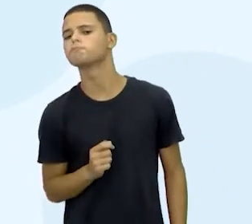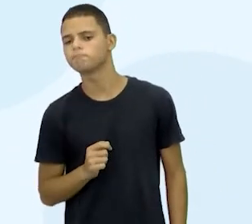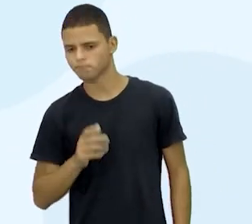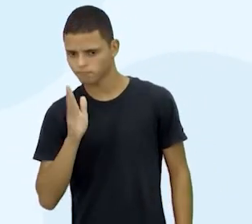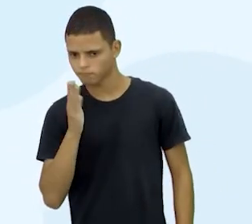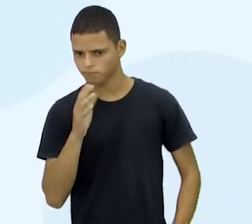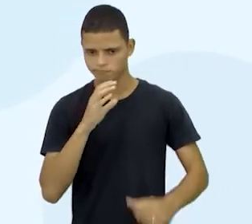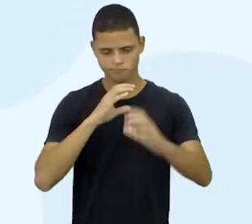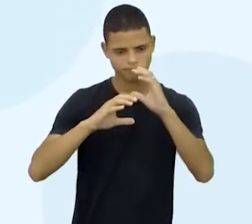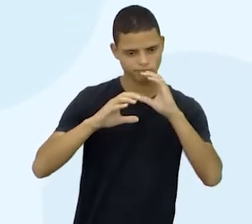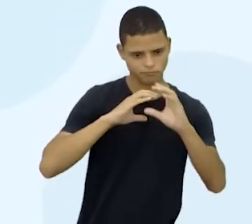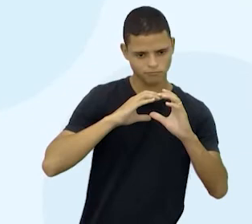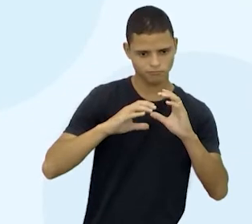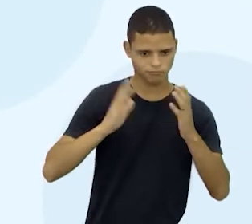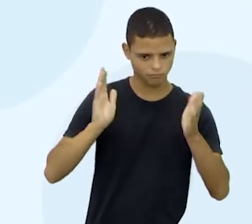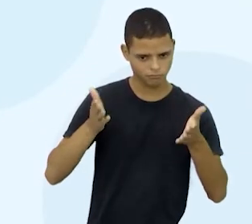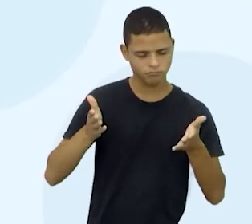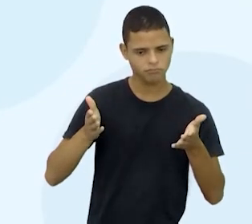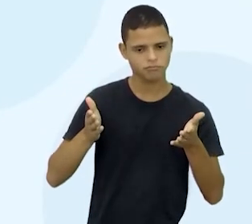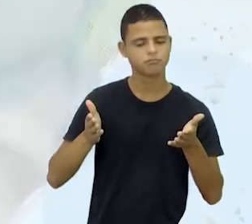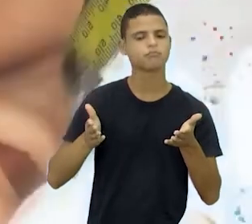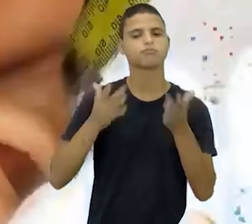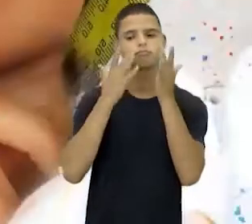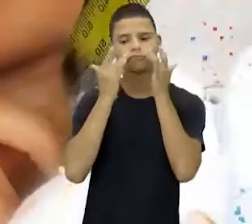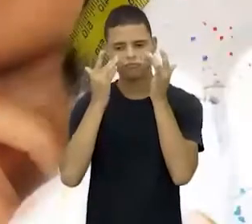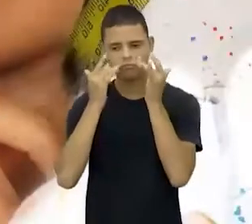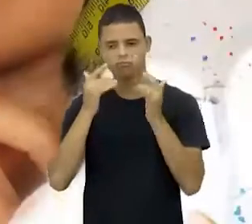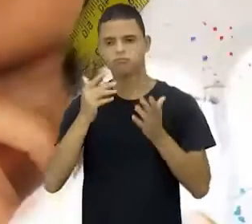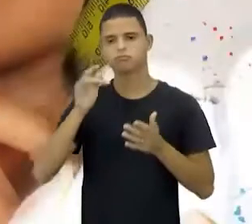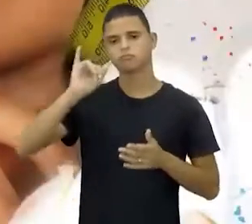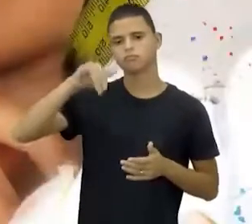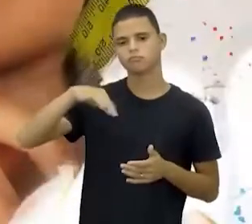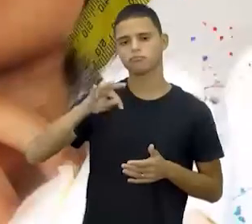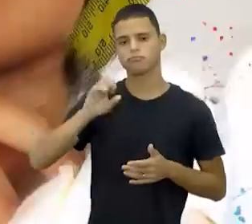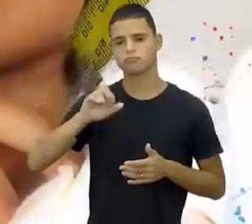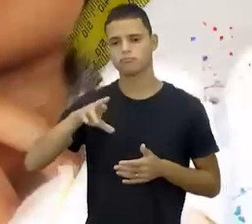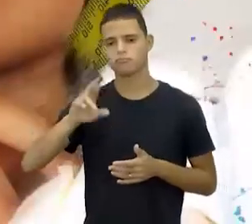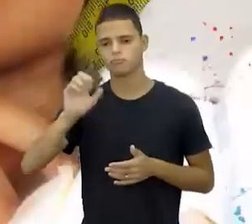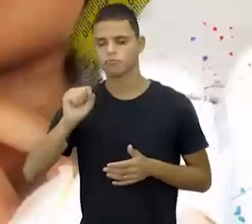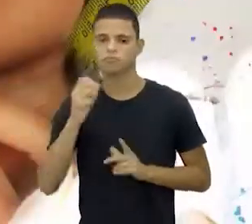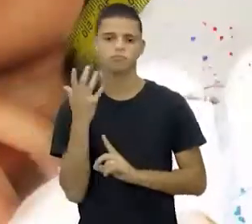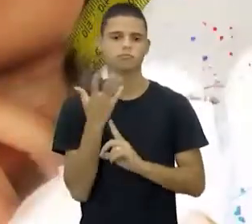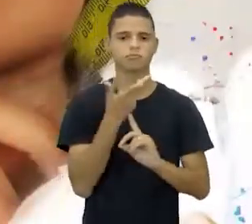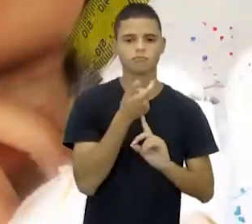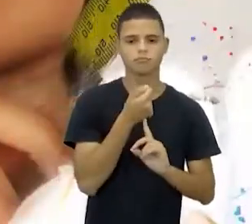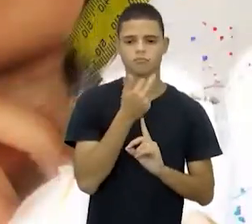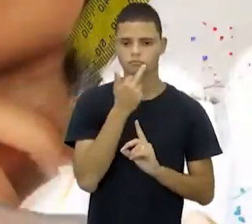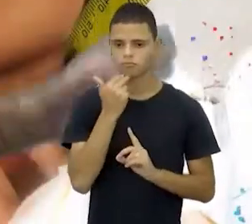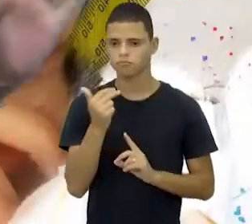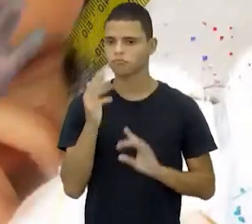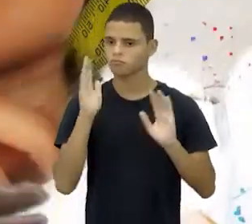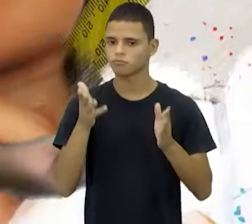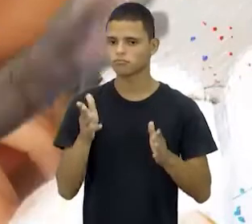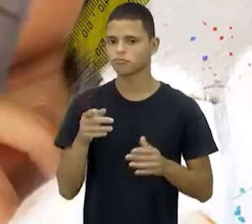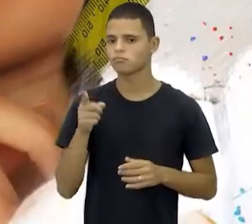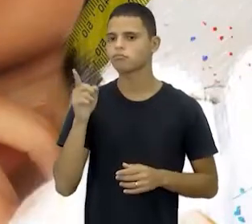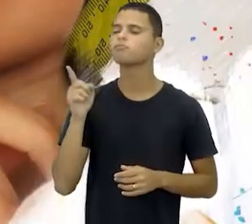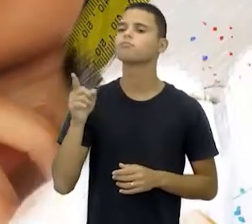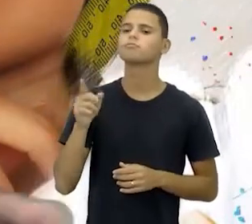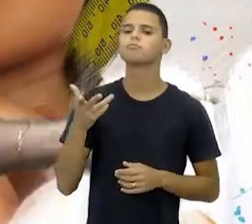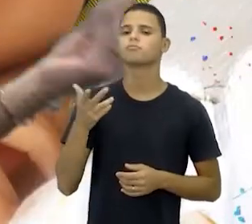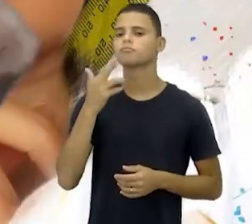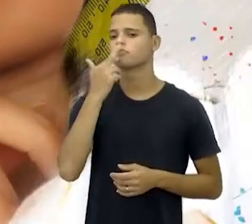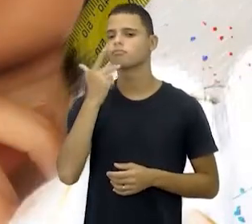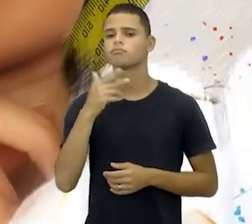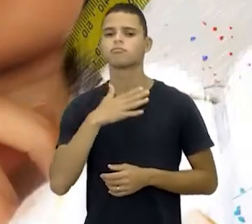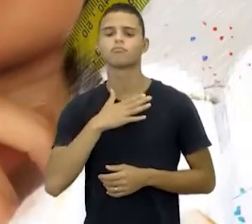já se comunicou de alguma forma? Fez uma comunicação interpessoal com uma linguagem artística? Prof. Fernanda, você, qual a linguagem que